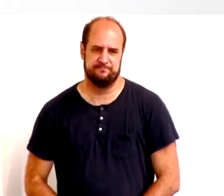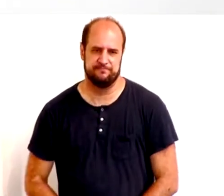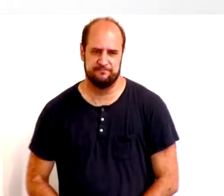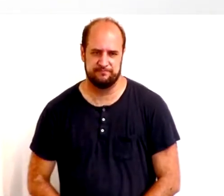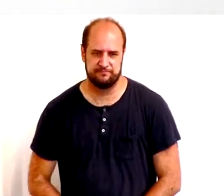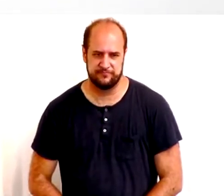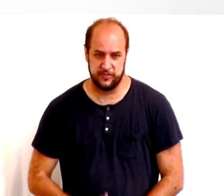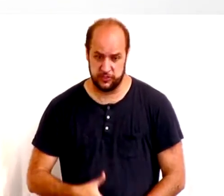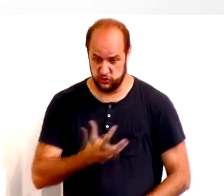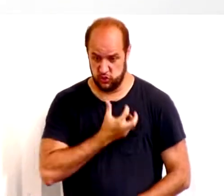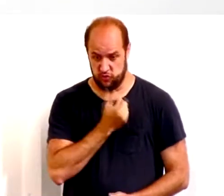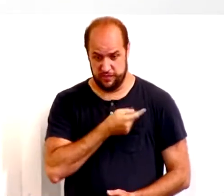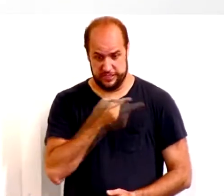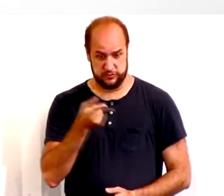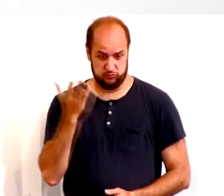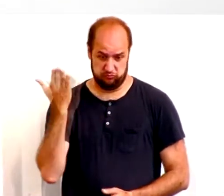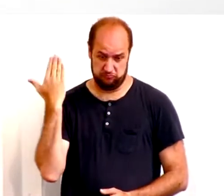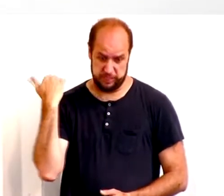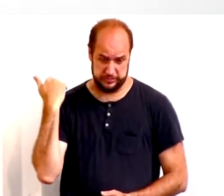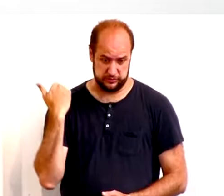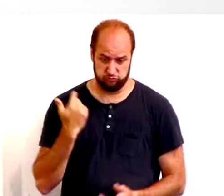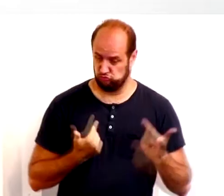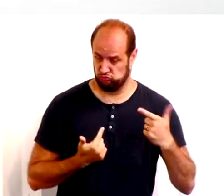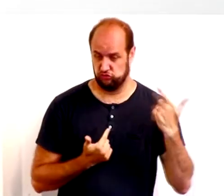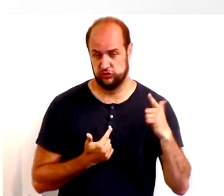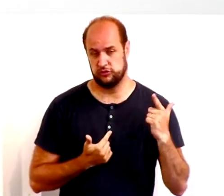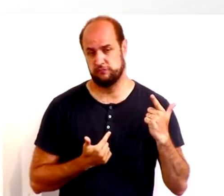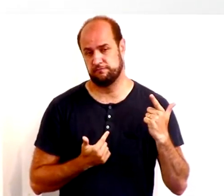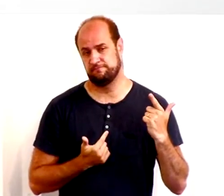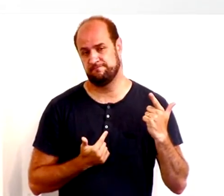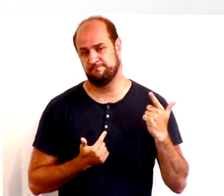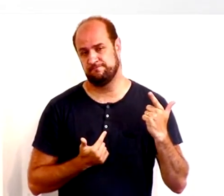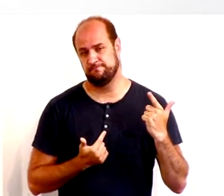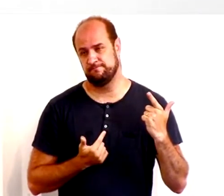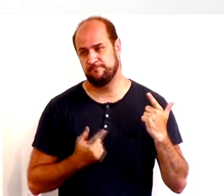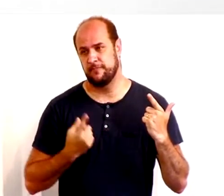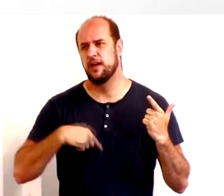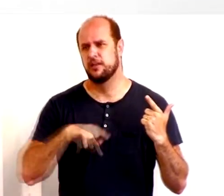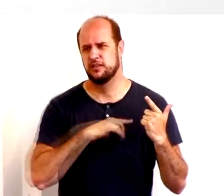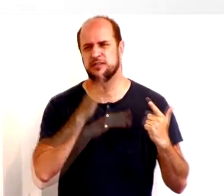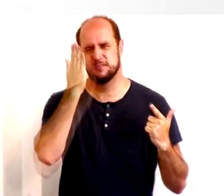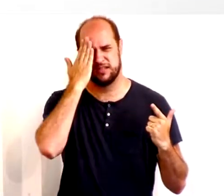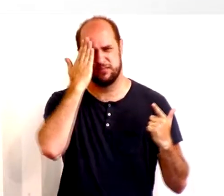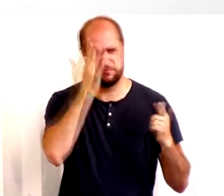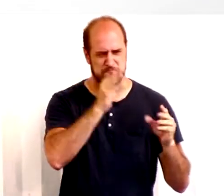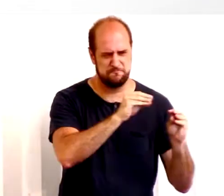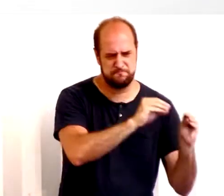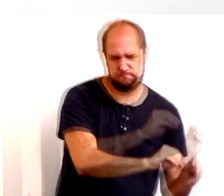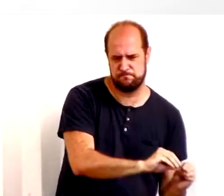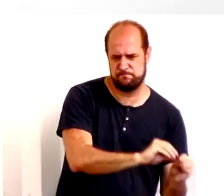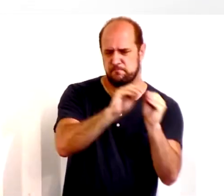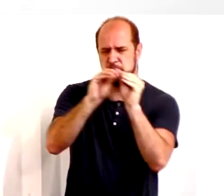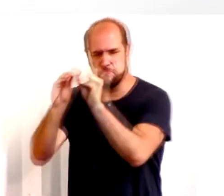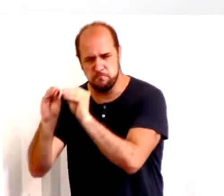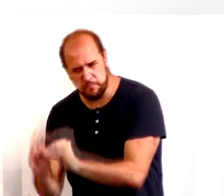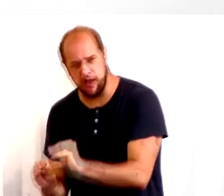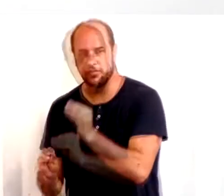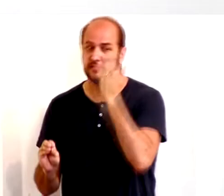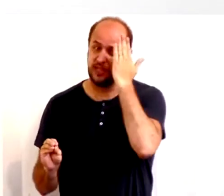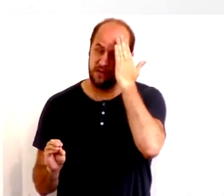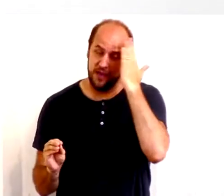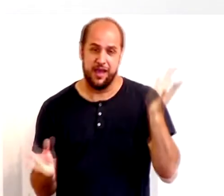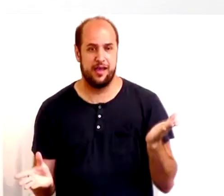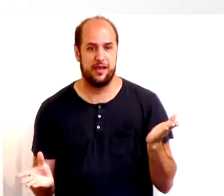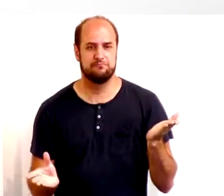Eu e você sabemos o que são as trevas. Eu e você sabemos o que é a escravidão. Eu e você sabemos o que